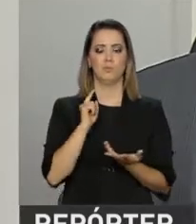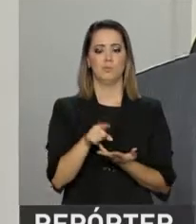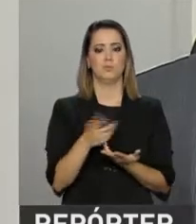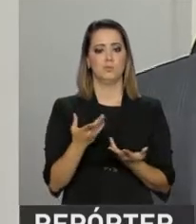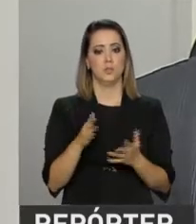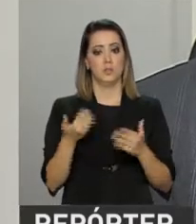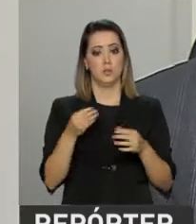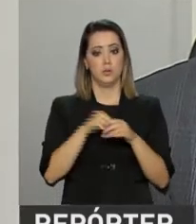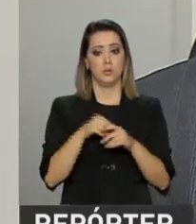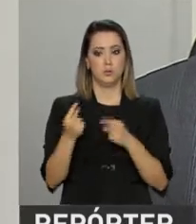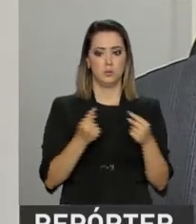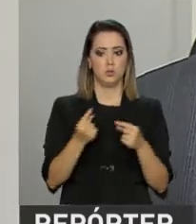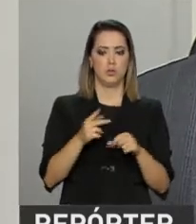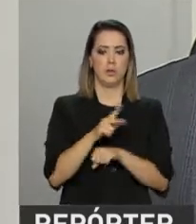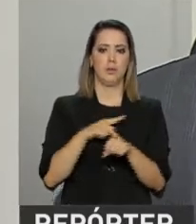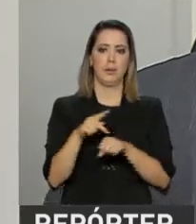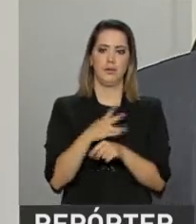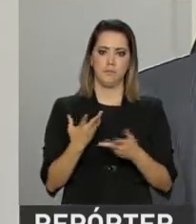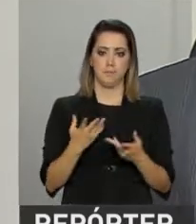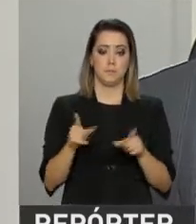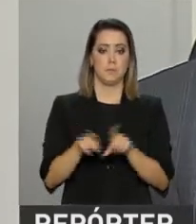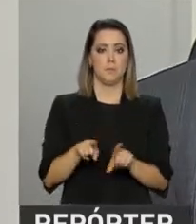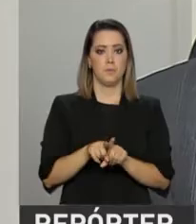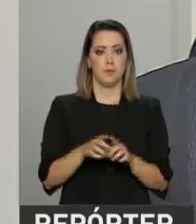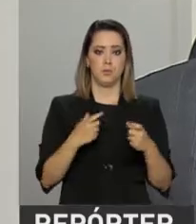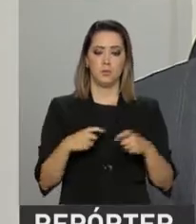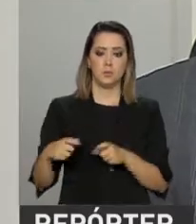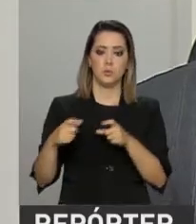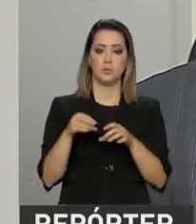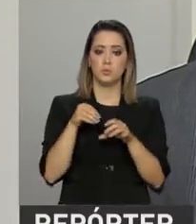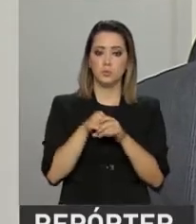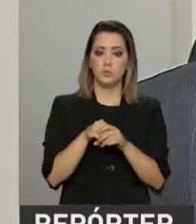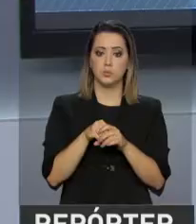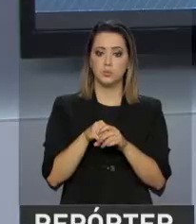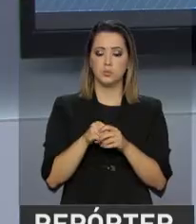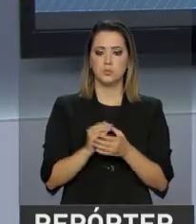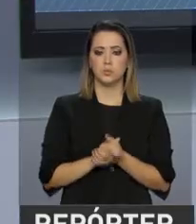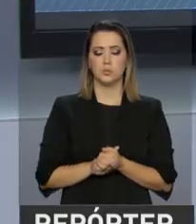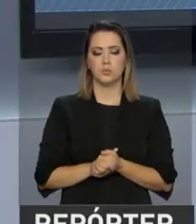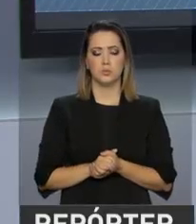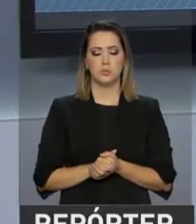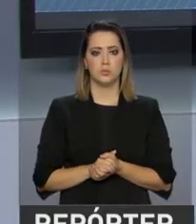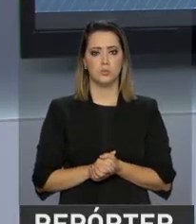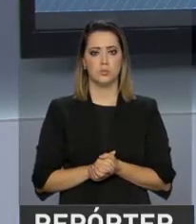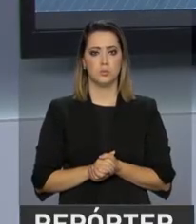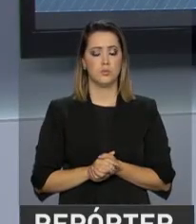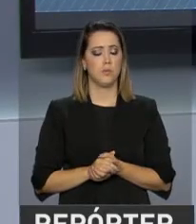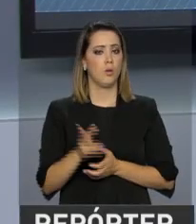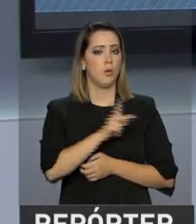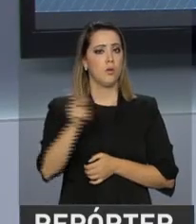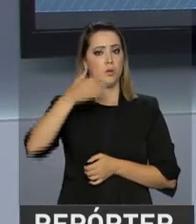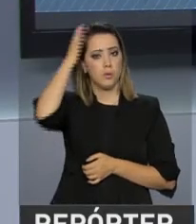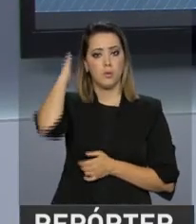portanto dentro de cada país e também regionalmente internamente regionalmente o presidente michel temer